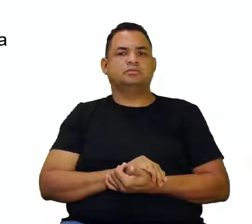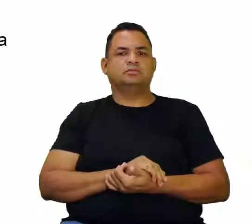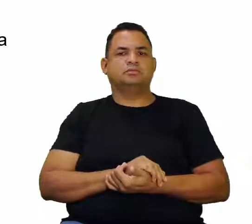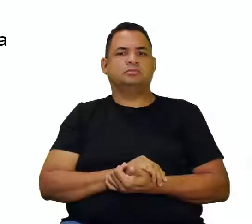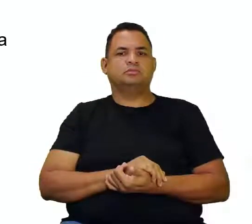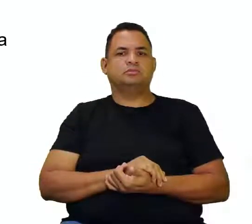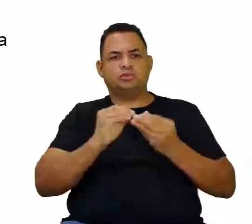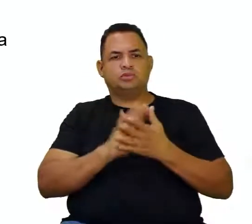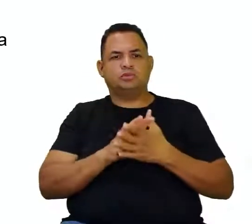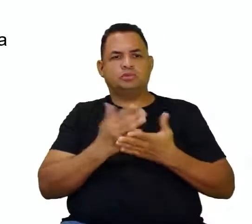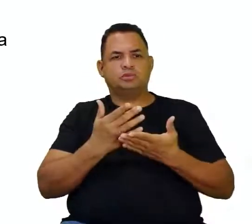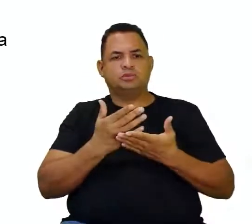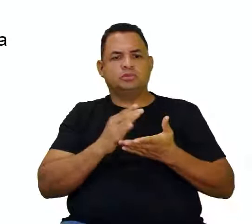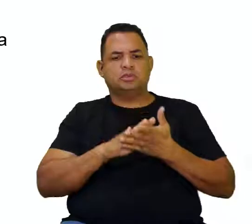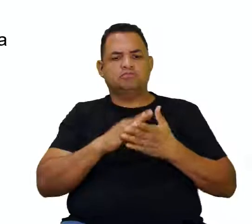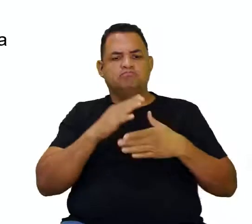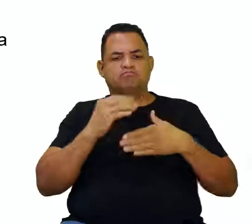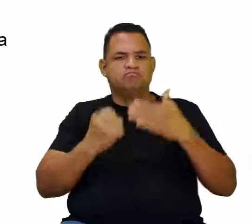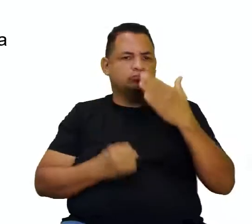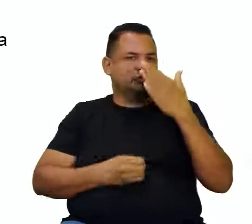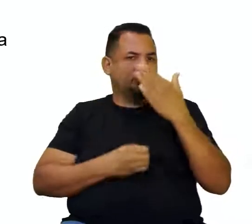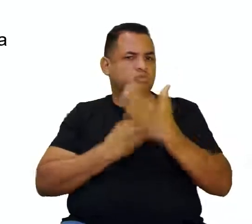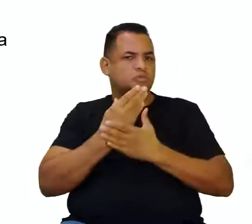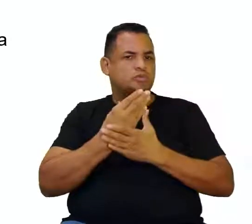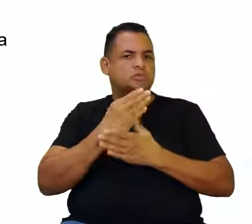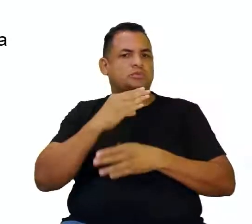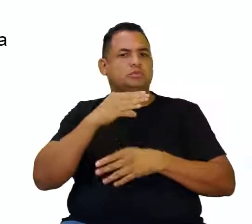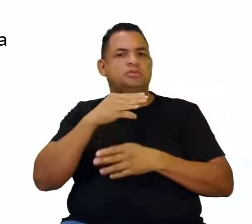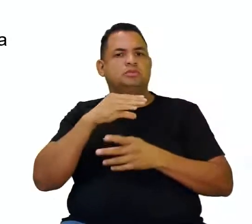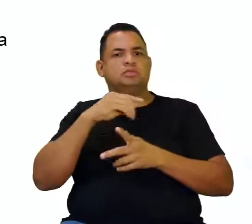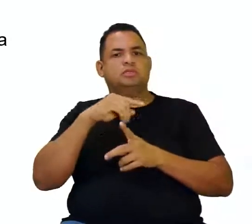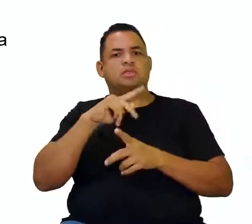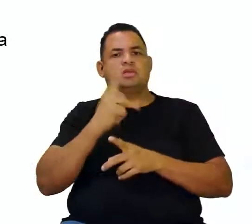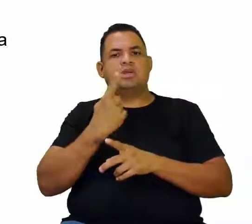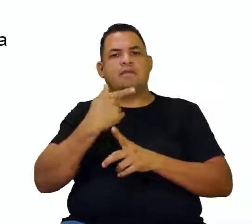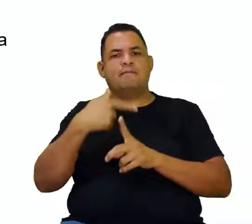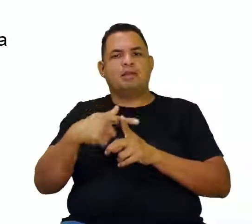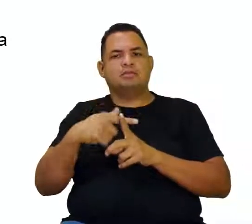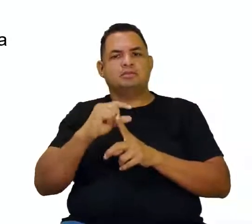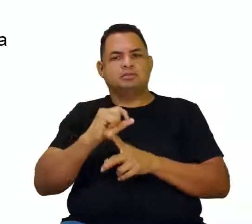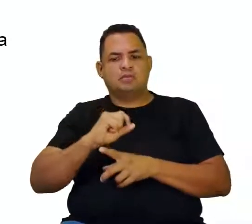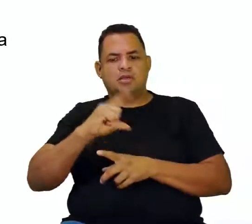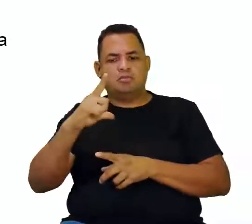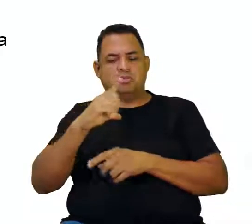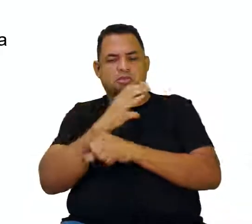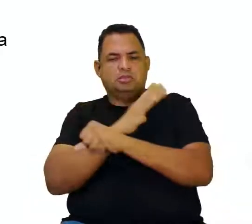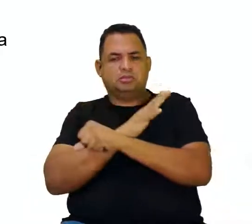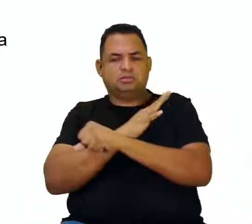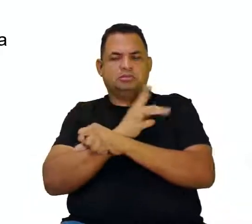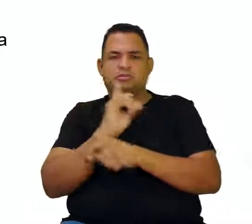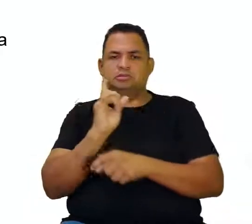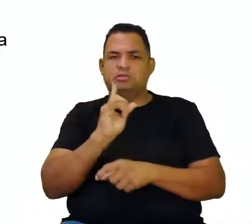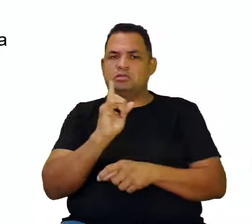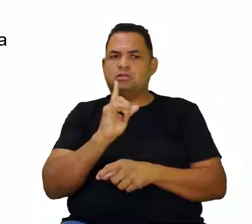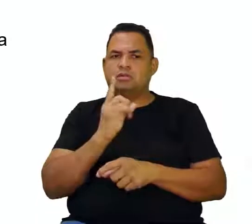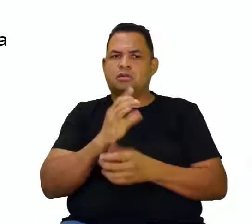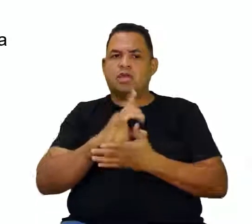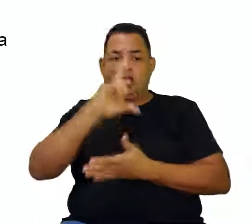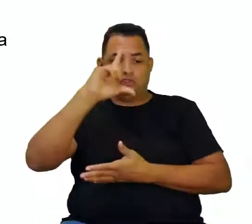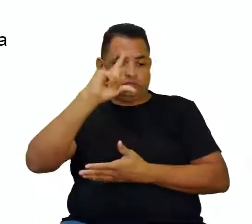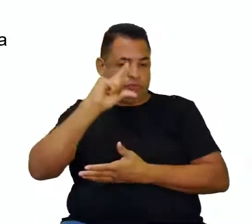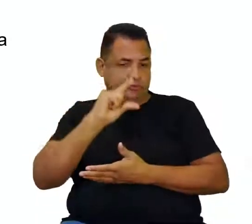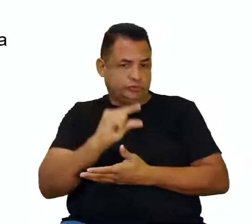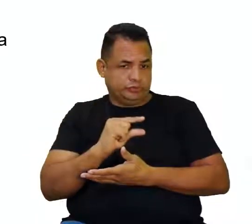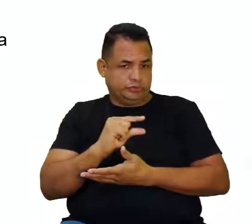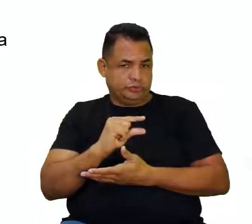que falam em produzir H+, vai estar aumentando a acidez. E ele não quer que aumente a acidez, ele quer o